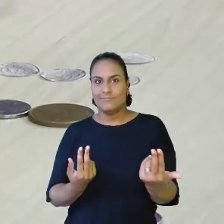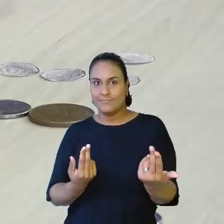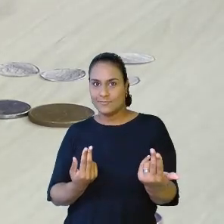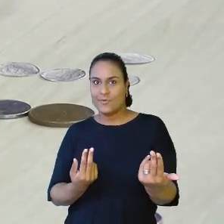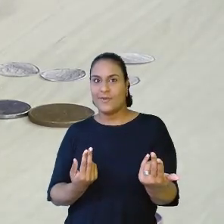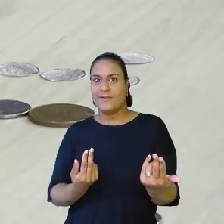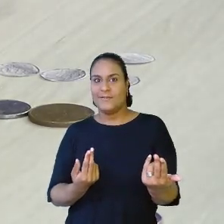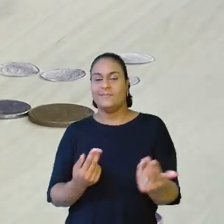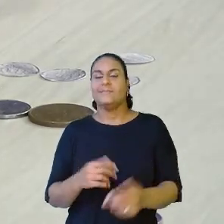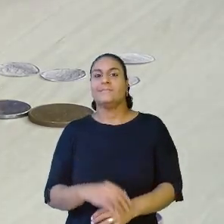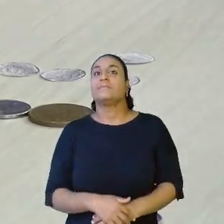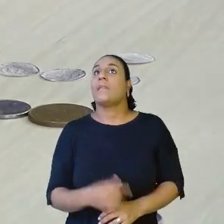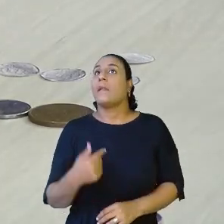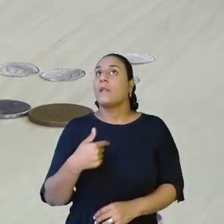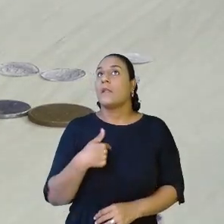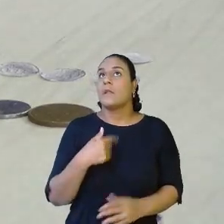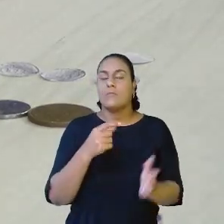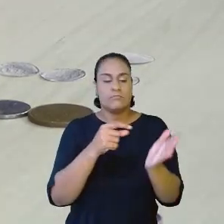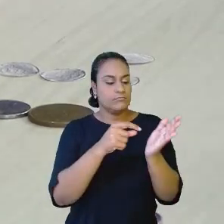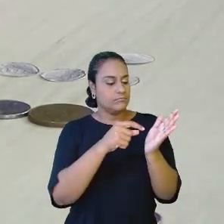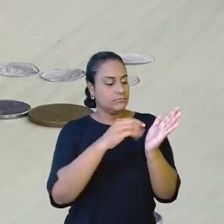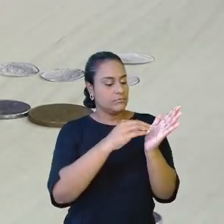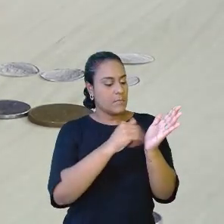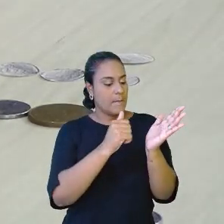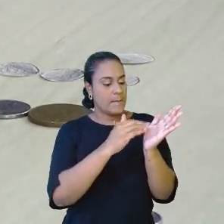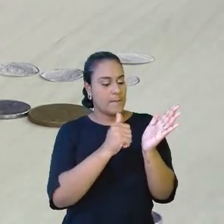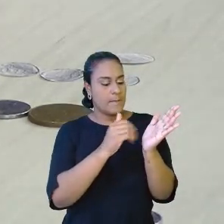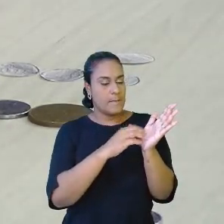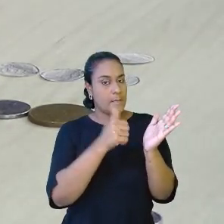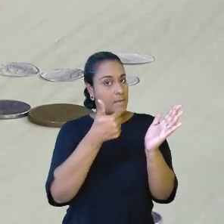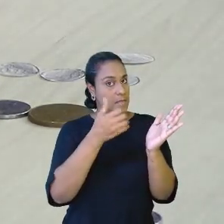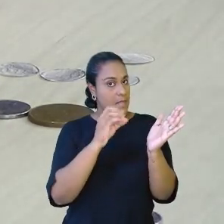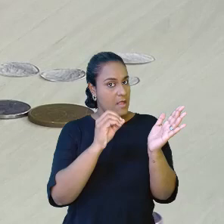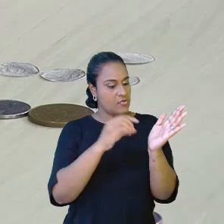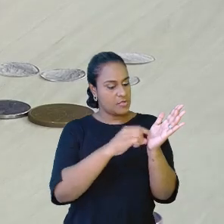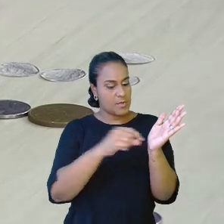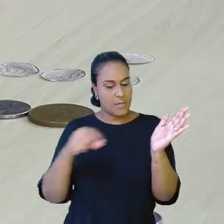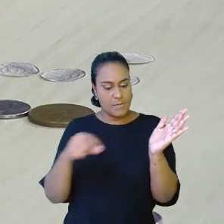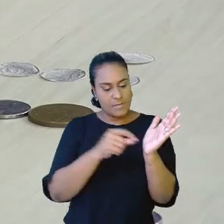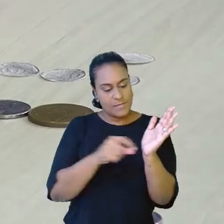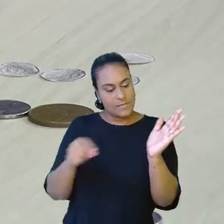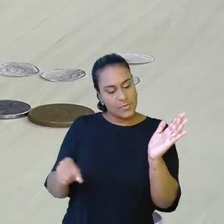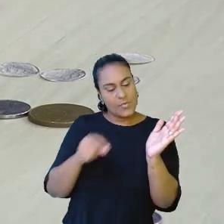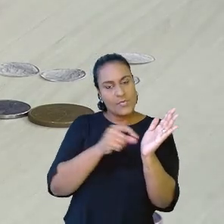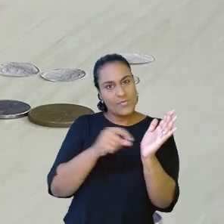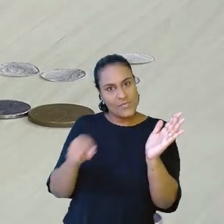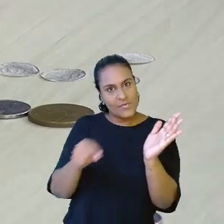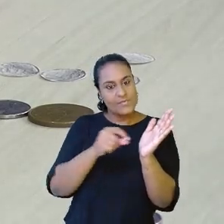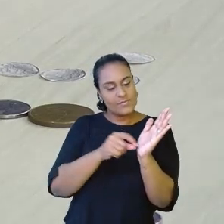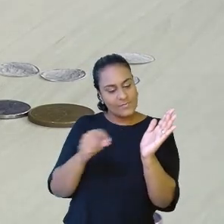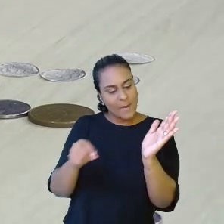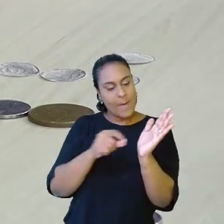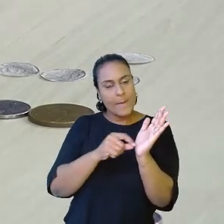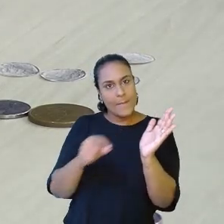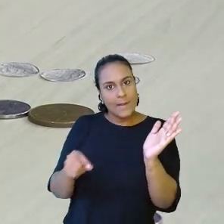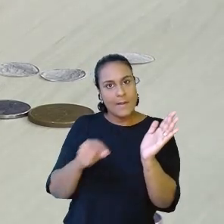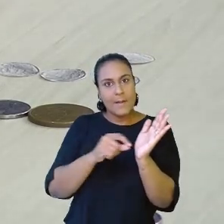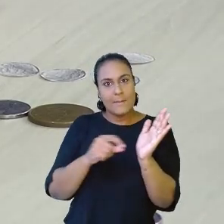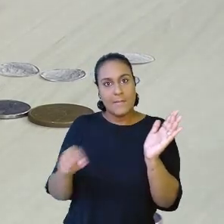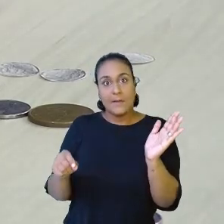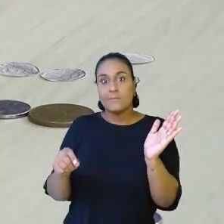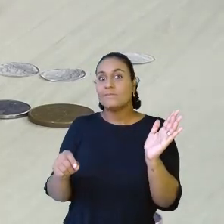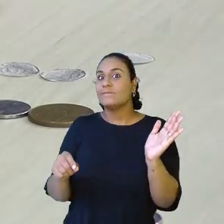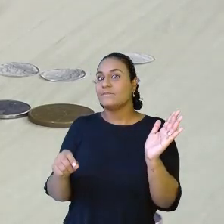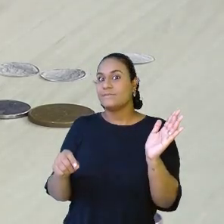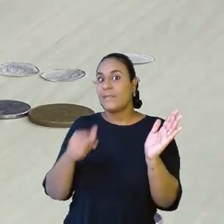partes iguais, e eu pego 10 dessas partes, olha só, eu peguei 10 dessas partes, então